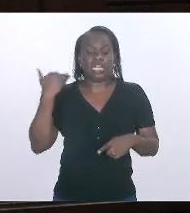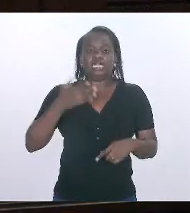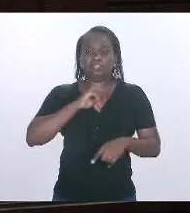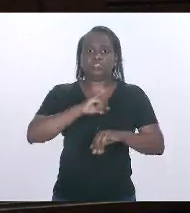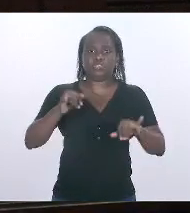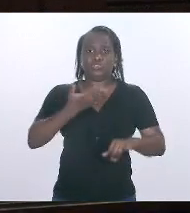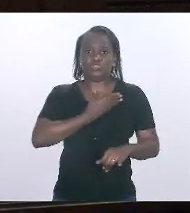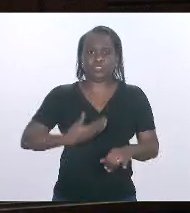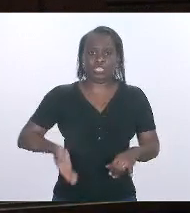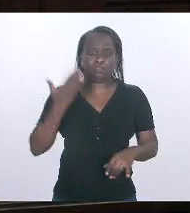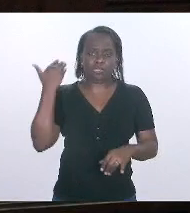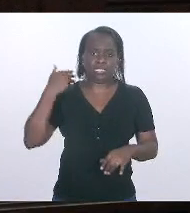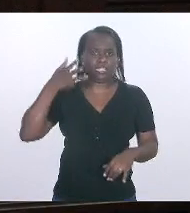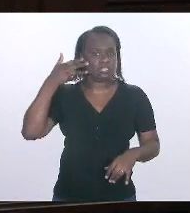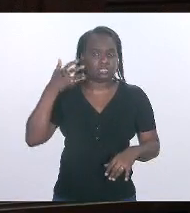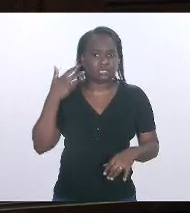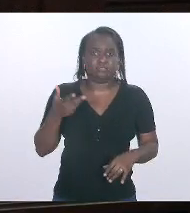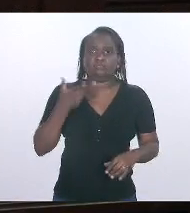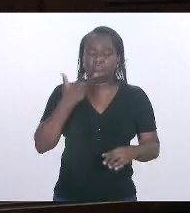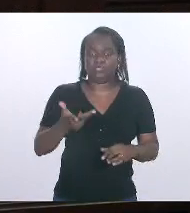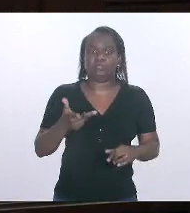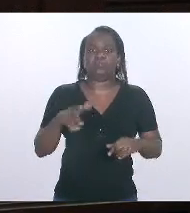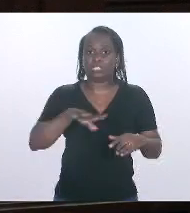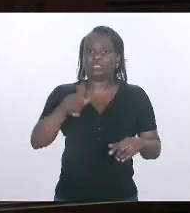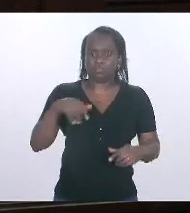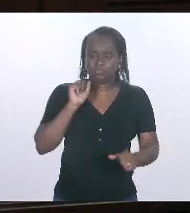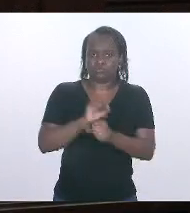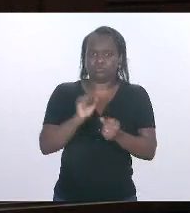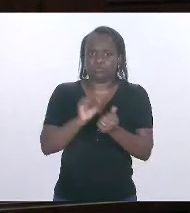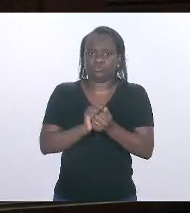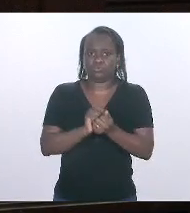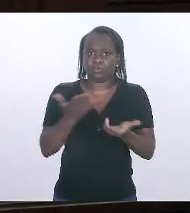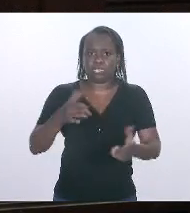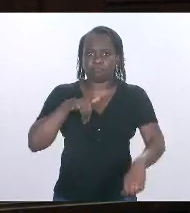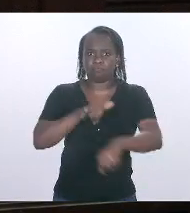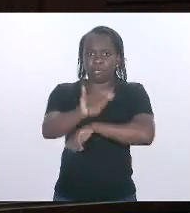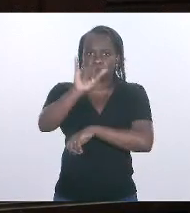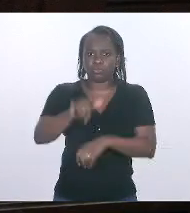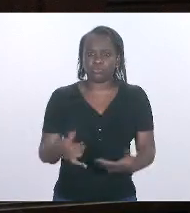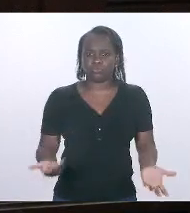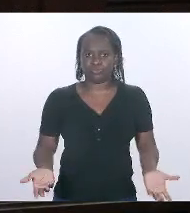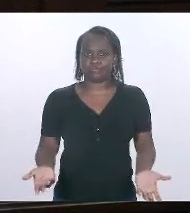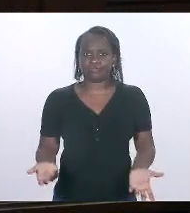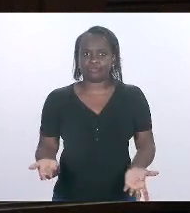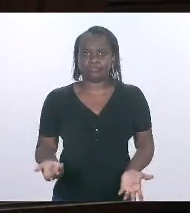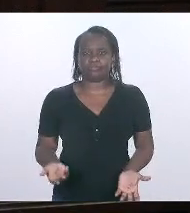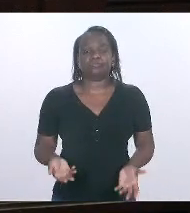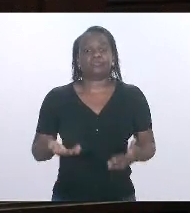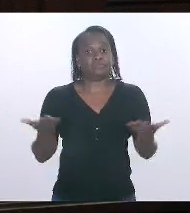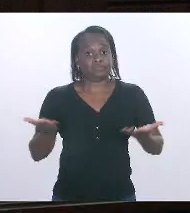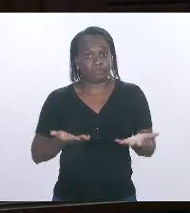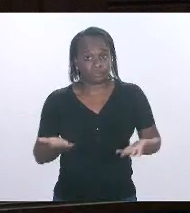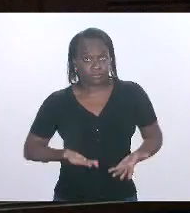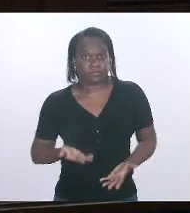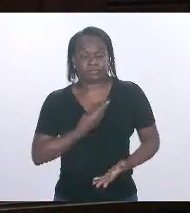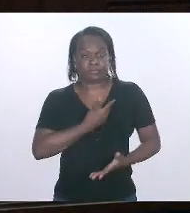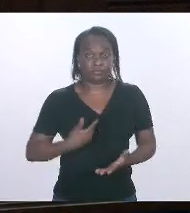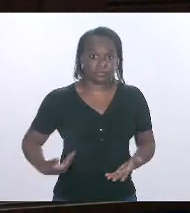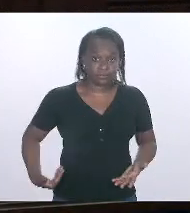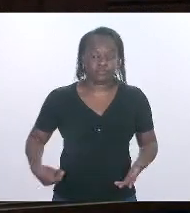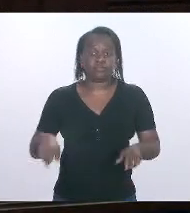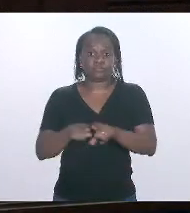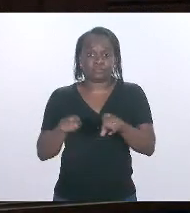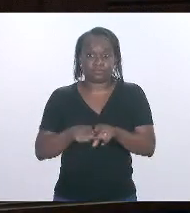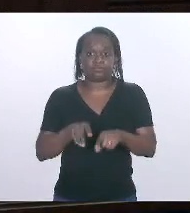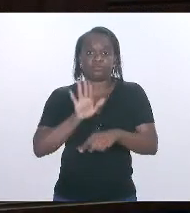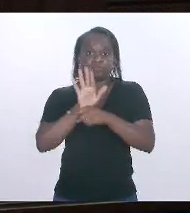pelo ex-governador Wilson Witzel, e nós estávamos do lado, e não foi cumprida, senhor governador. É hora, senhor governador, de